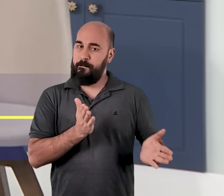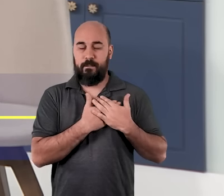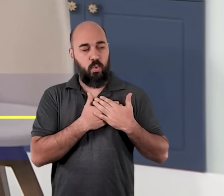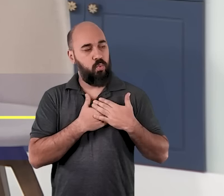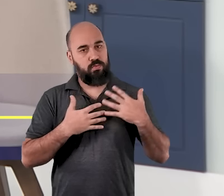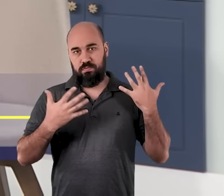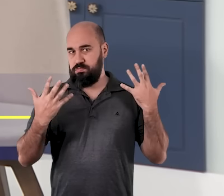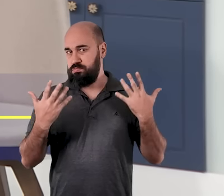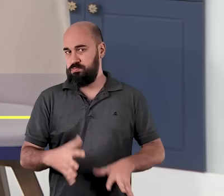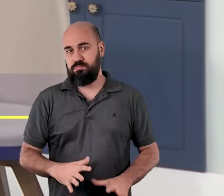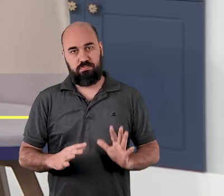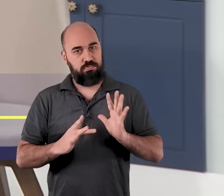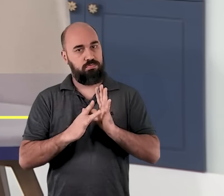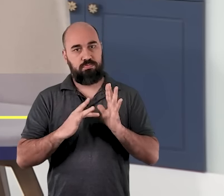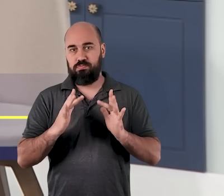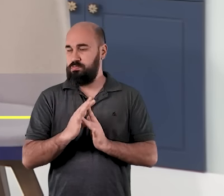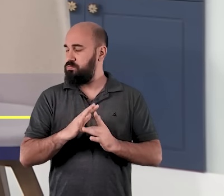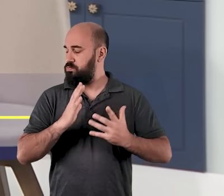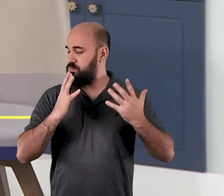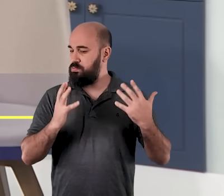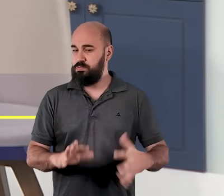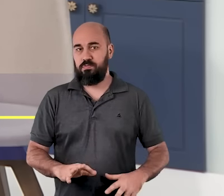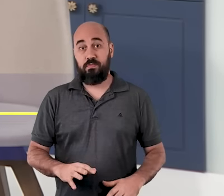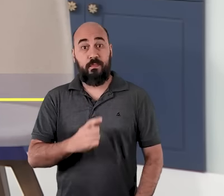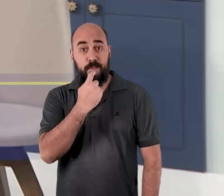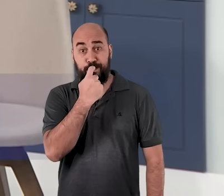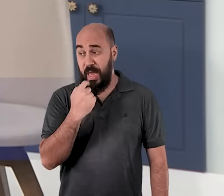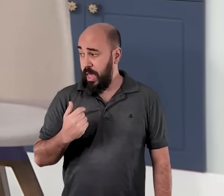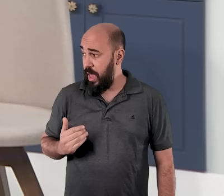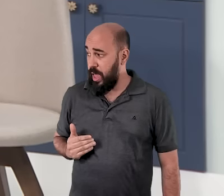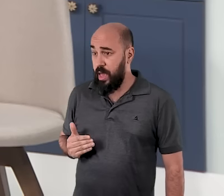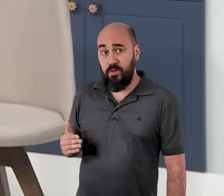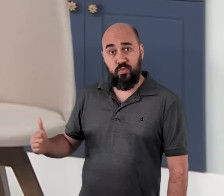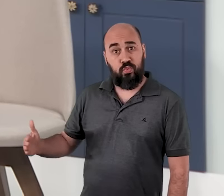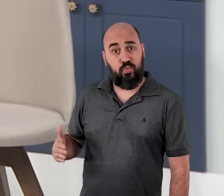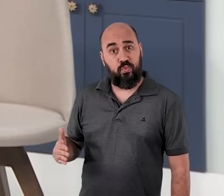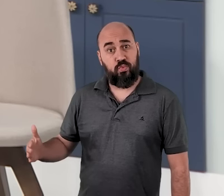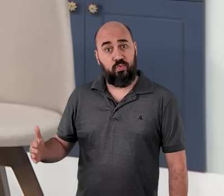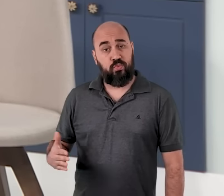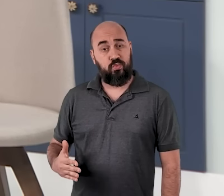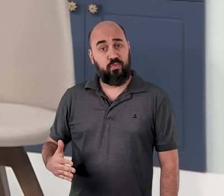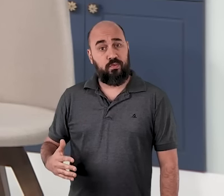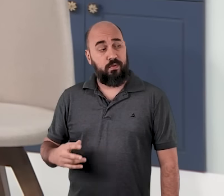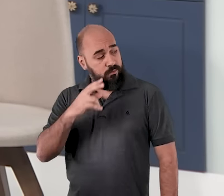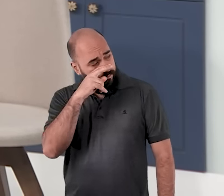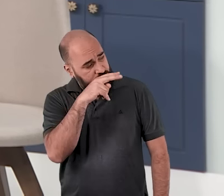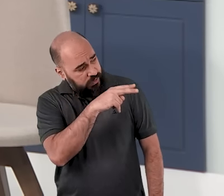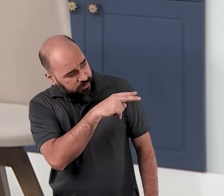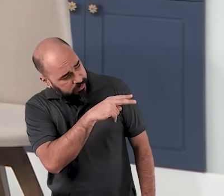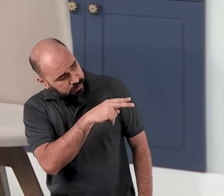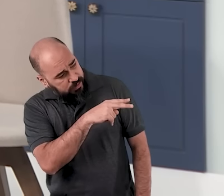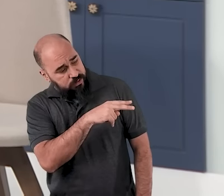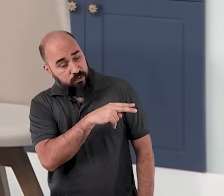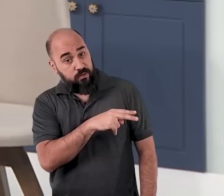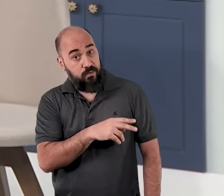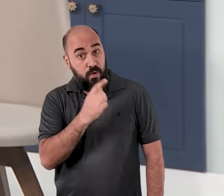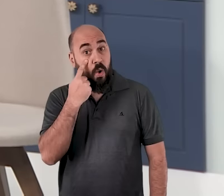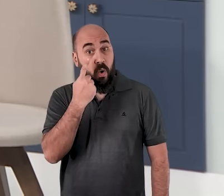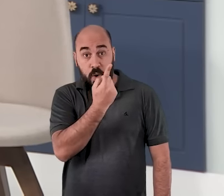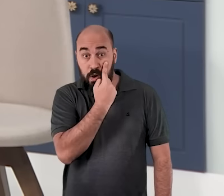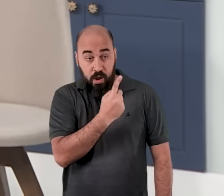Ele estava perto de Cristo, em relação à sua visão, ao seu